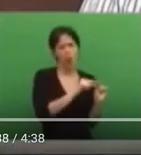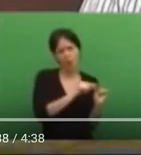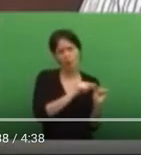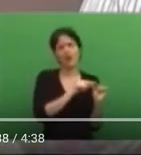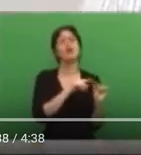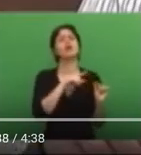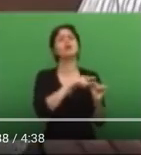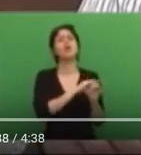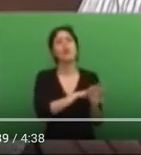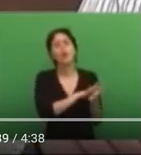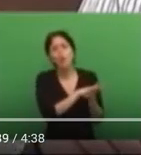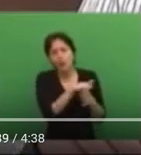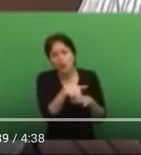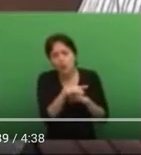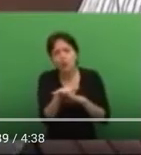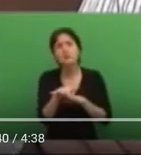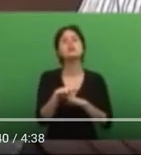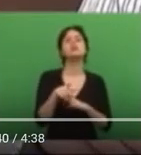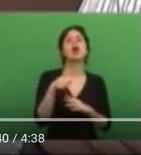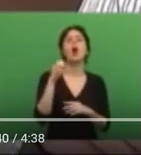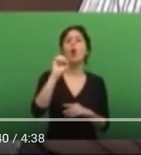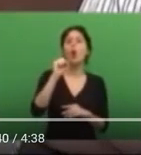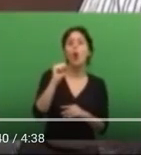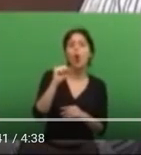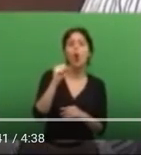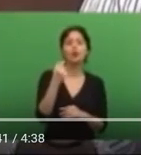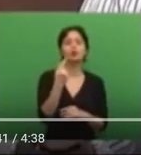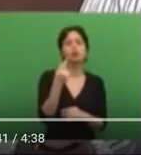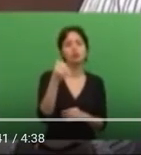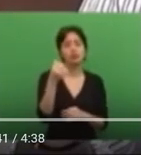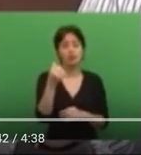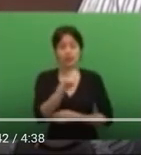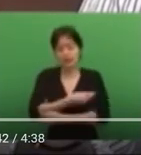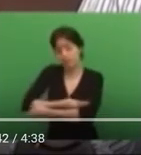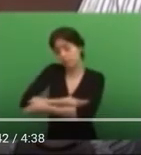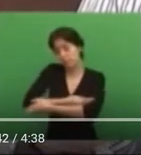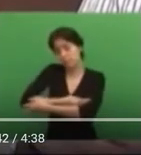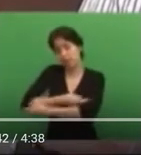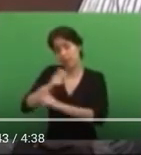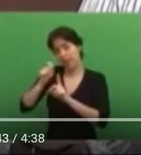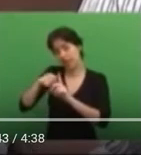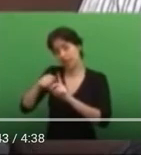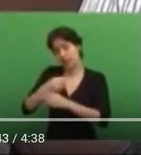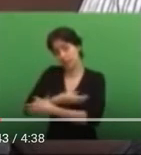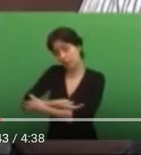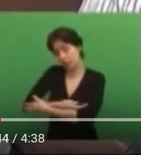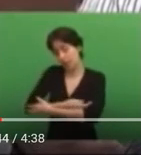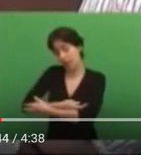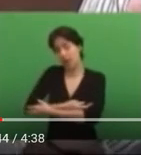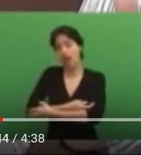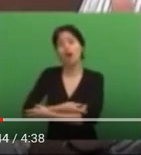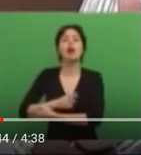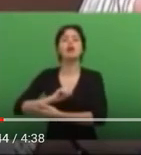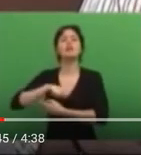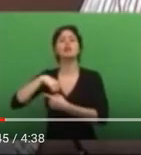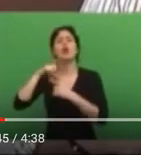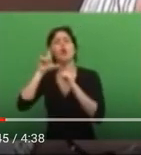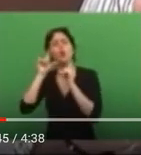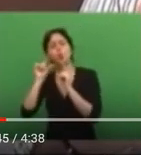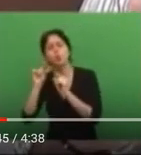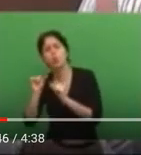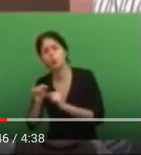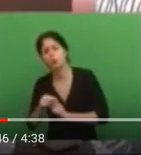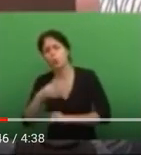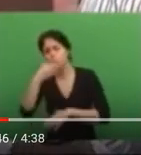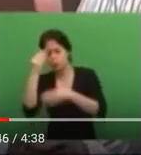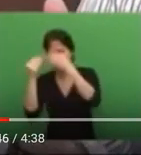excepcionalmente em homens. É uma condição que afeta uma criança que até 8, 16 meses de idade aparentemente é normal, e a partir dessa